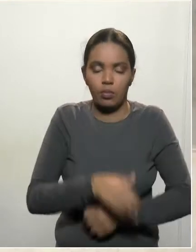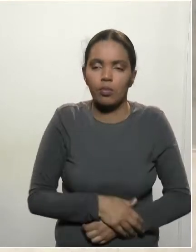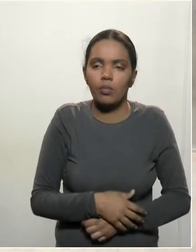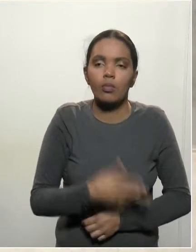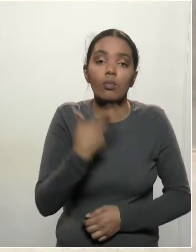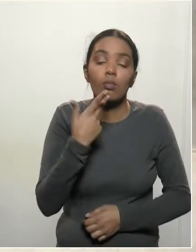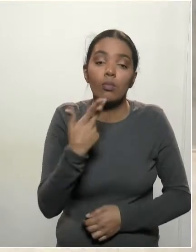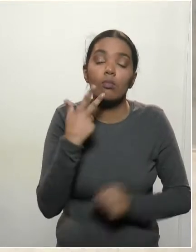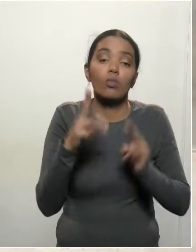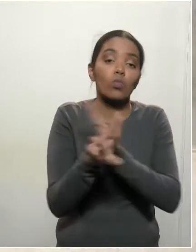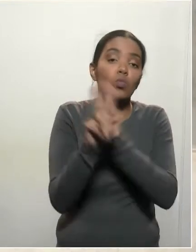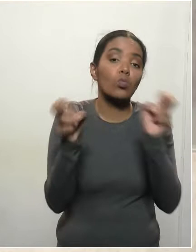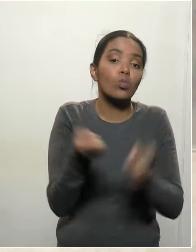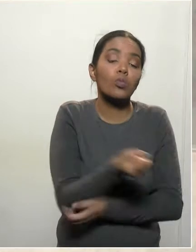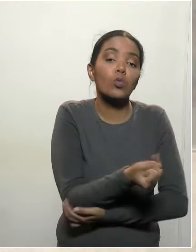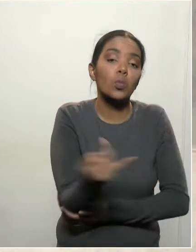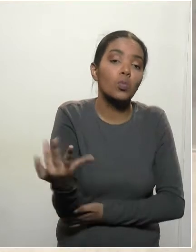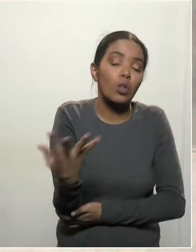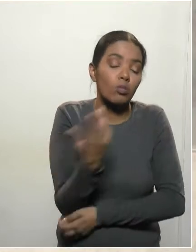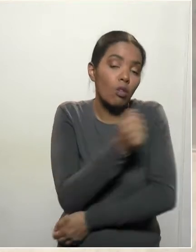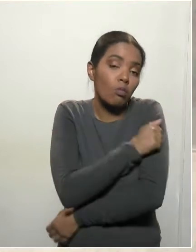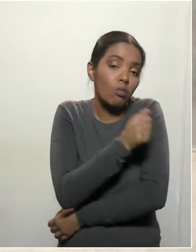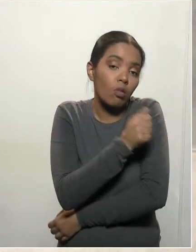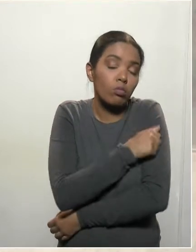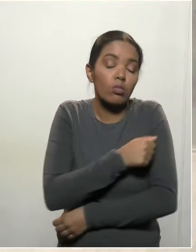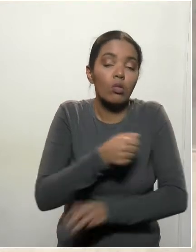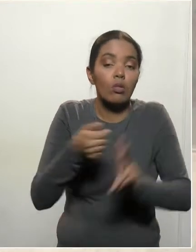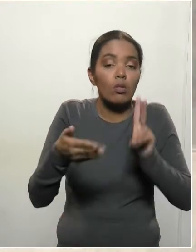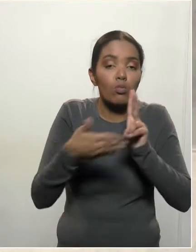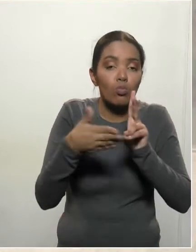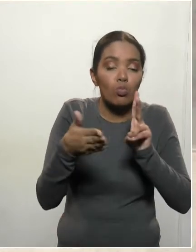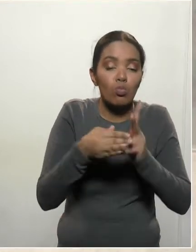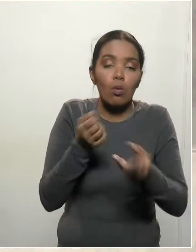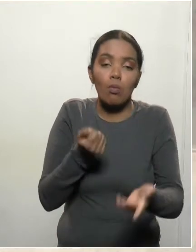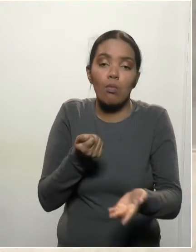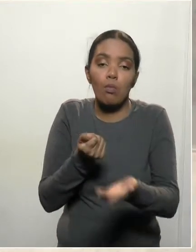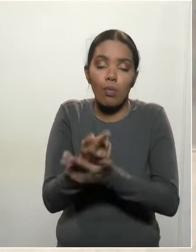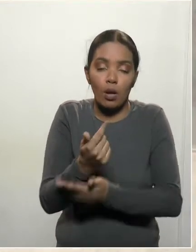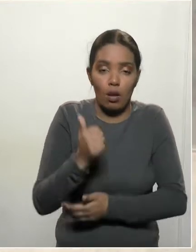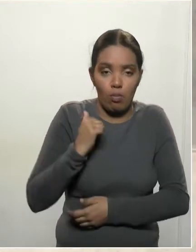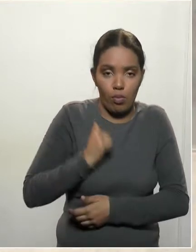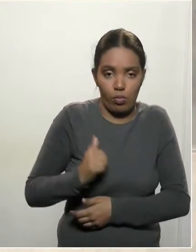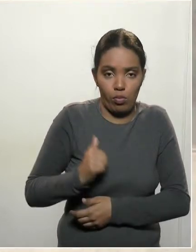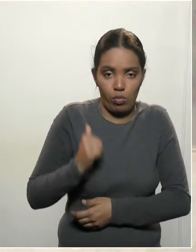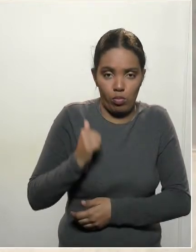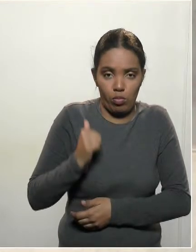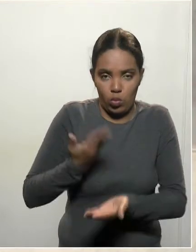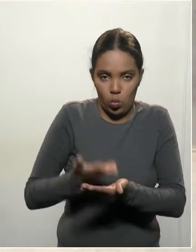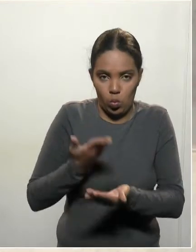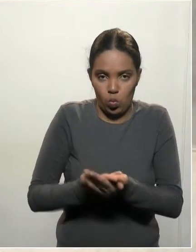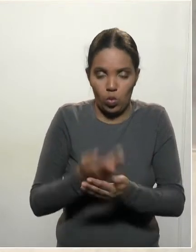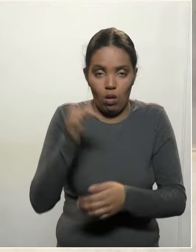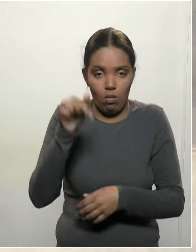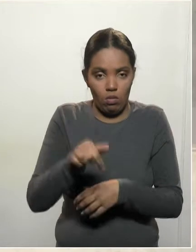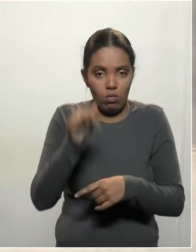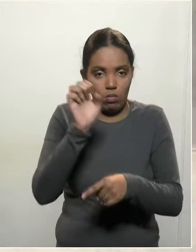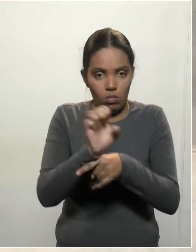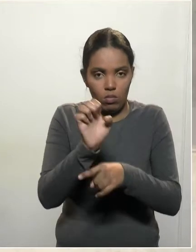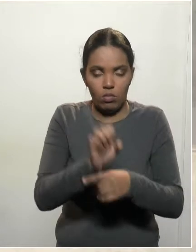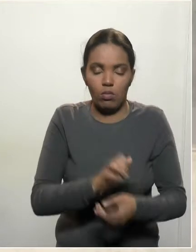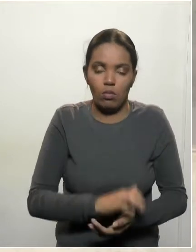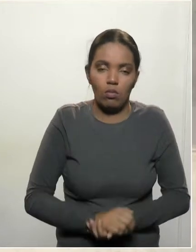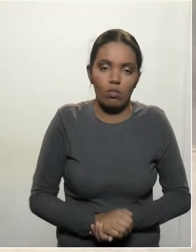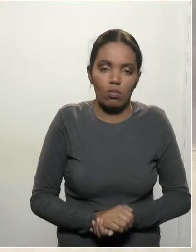referente ao número de estudantes indígenas de nível superior que recebem bolsa de estudo paga pelo governo do Estado. Previamente,